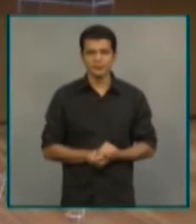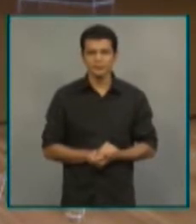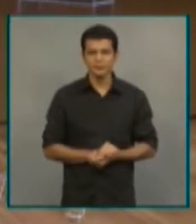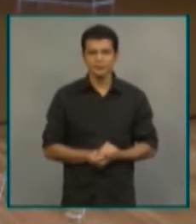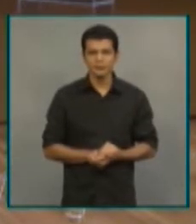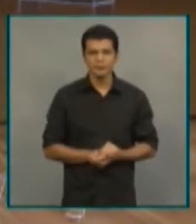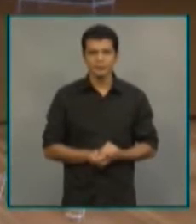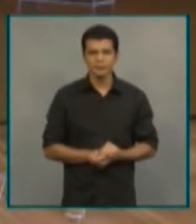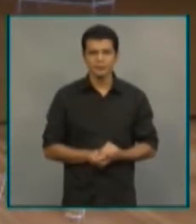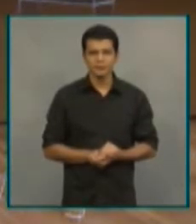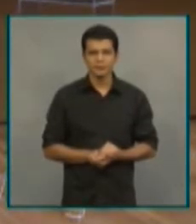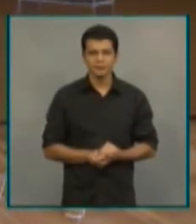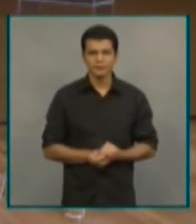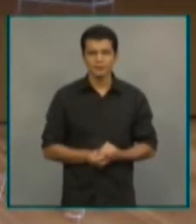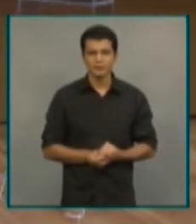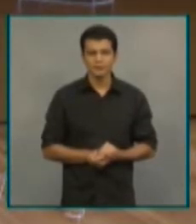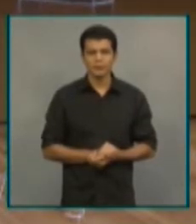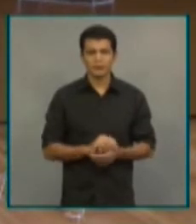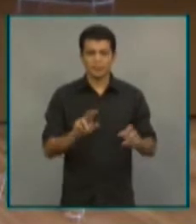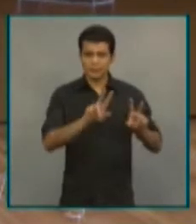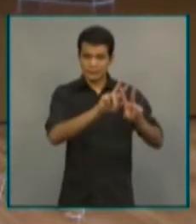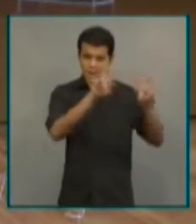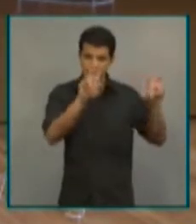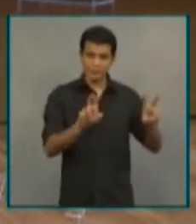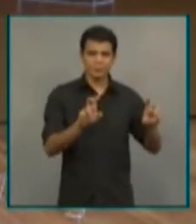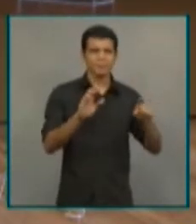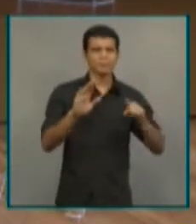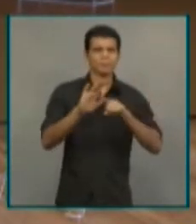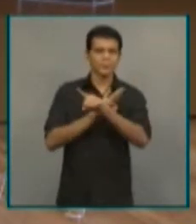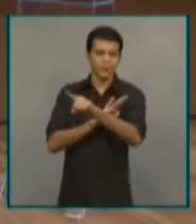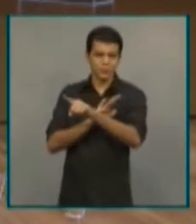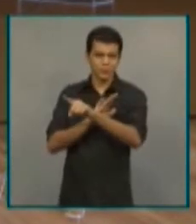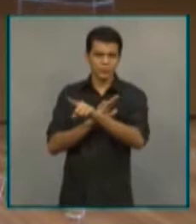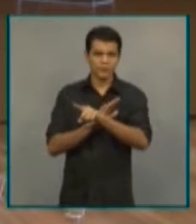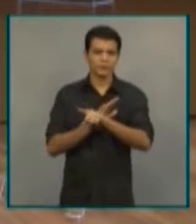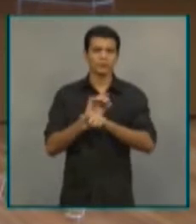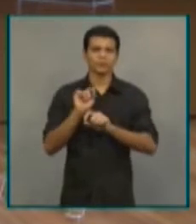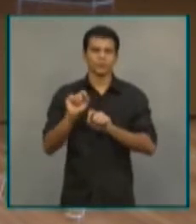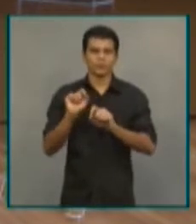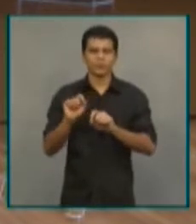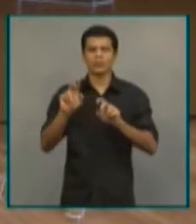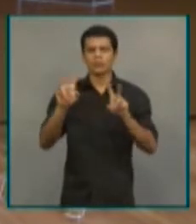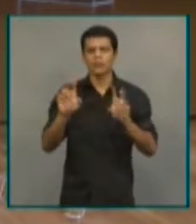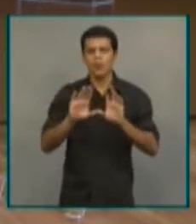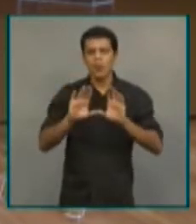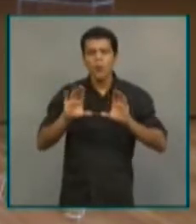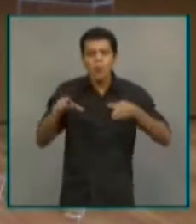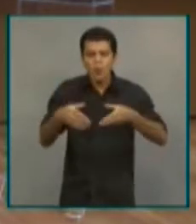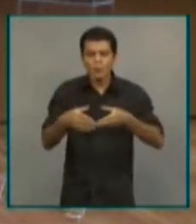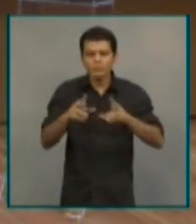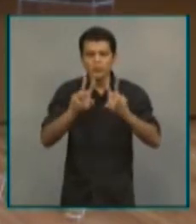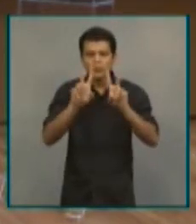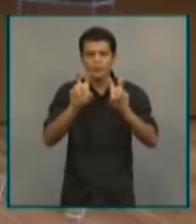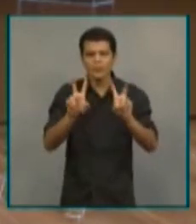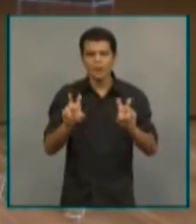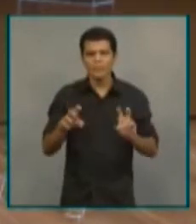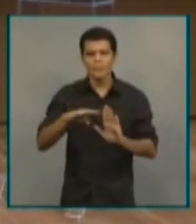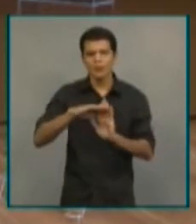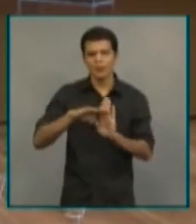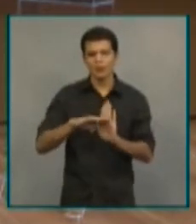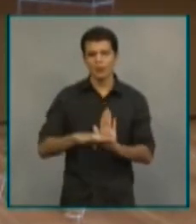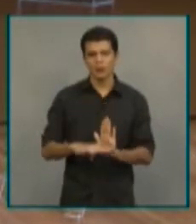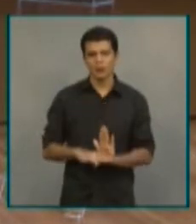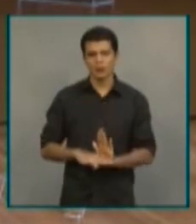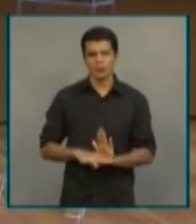O tema para a sua pergunta, caro colega Luiz Antônio, é comissões temáticas. Vossa Senhoria escolhe quem? Eu